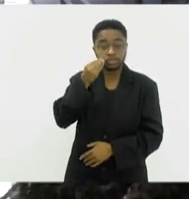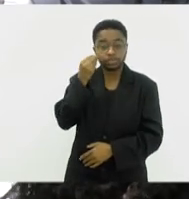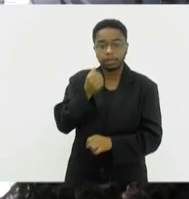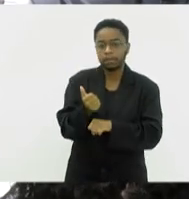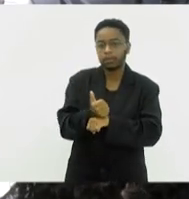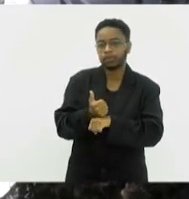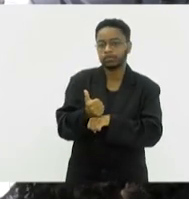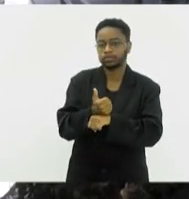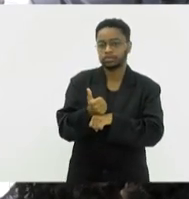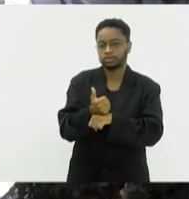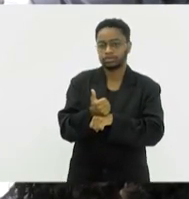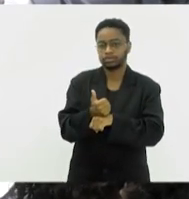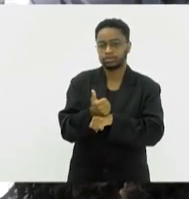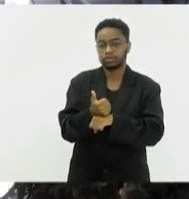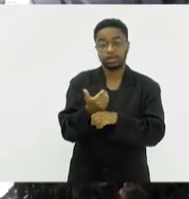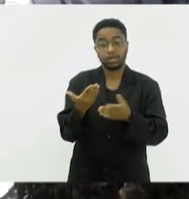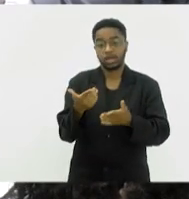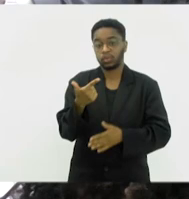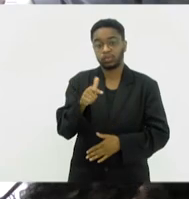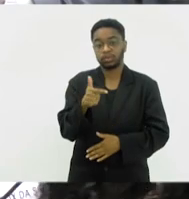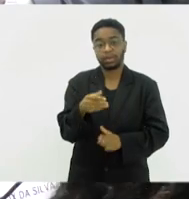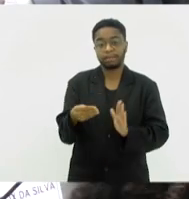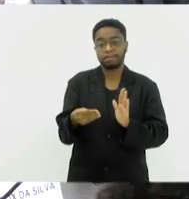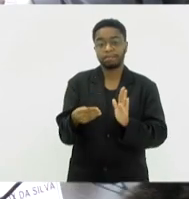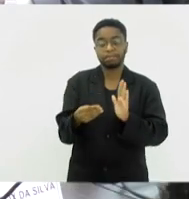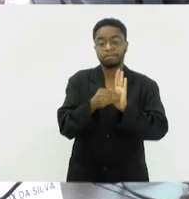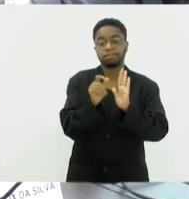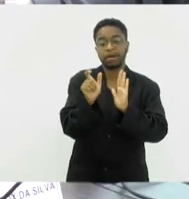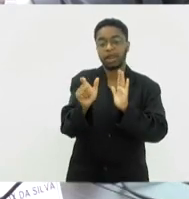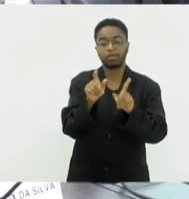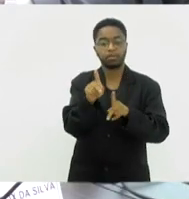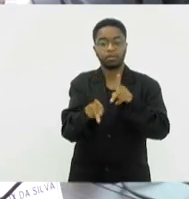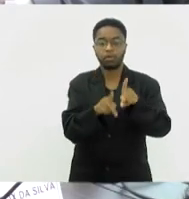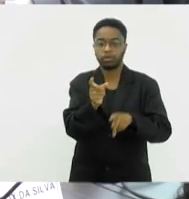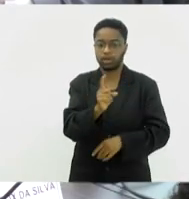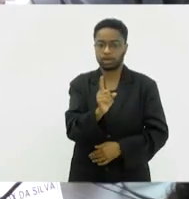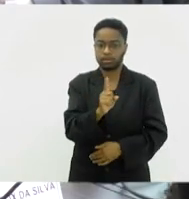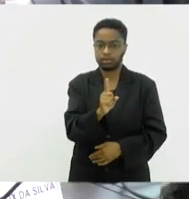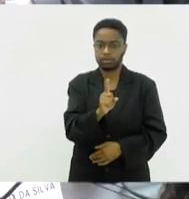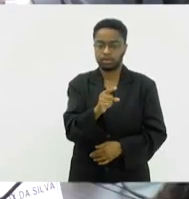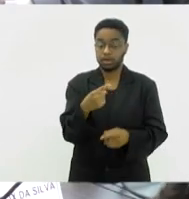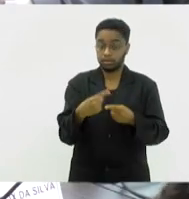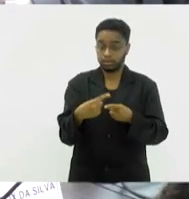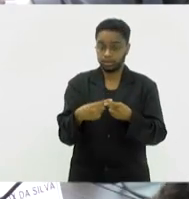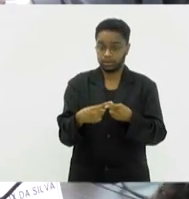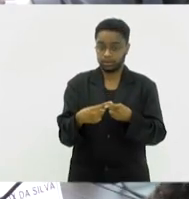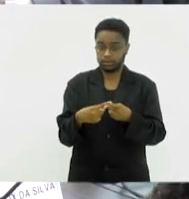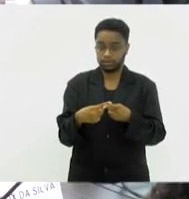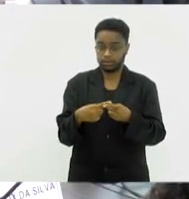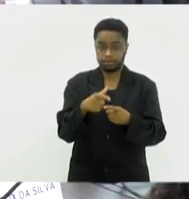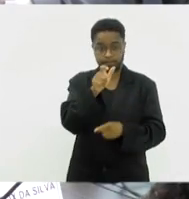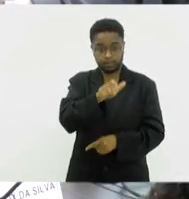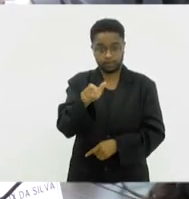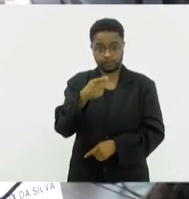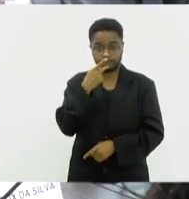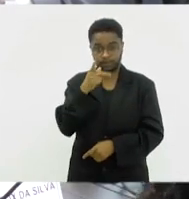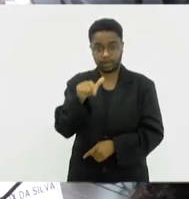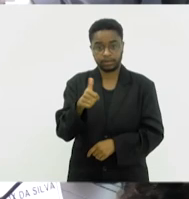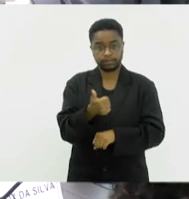profissional. Então, aqui não tem o coloquial, aqui não tem o popular. Quem se diz